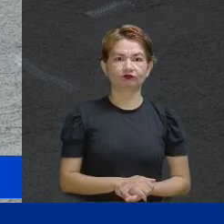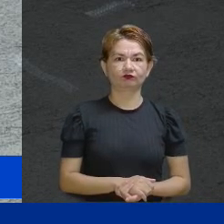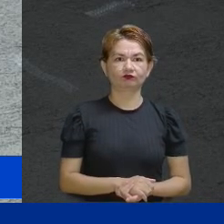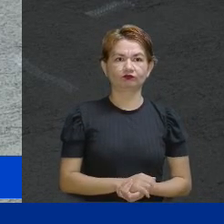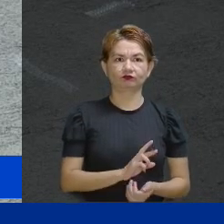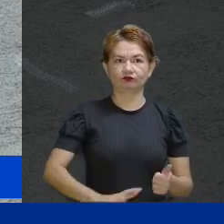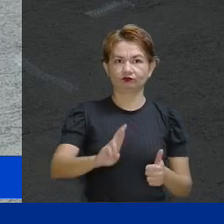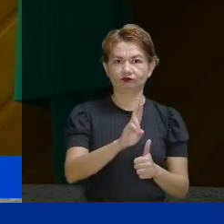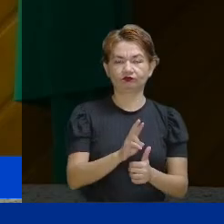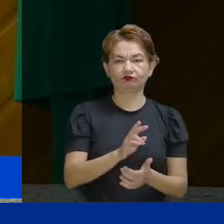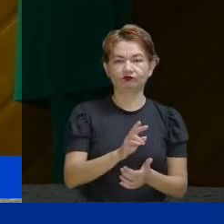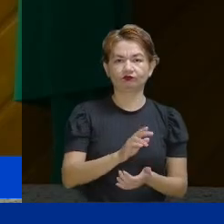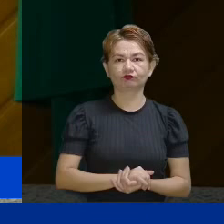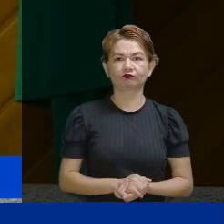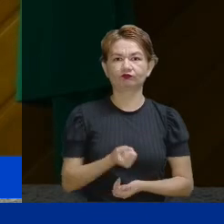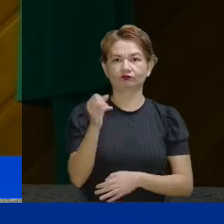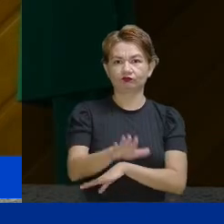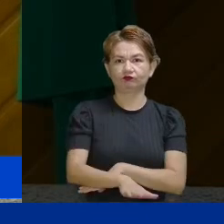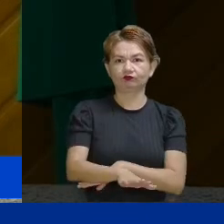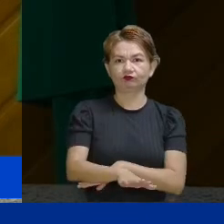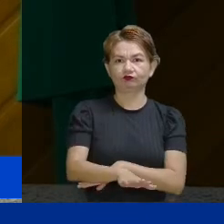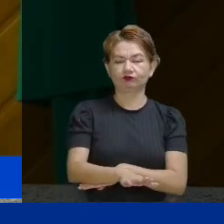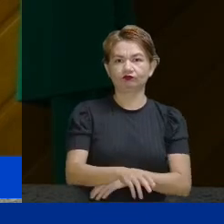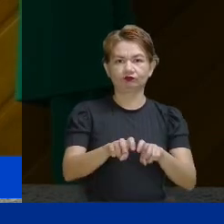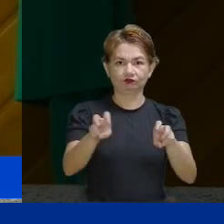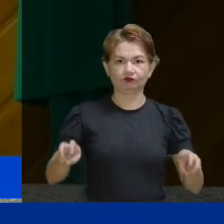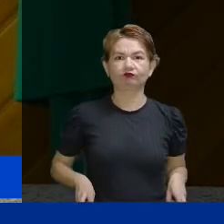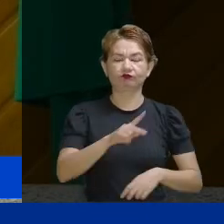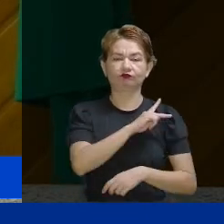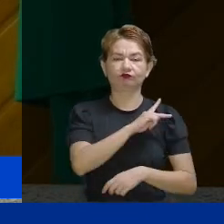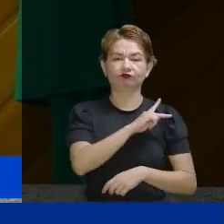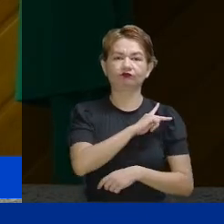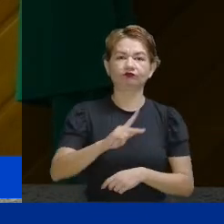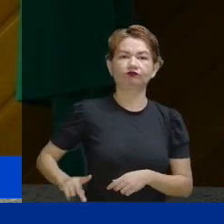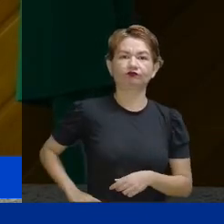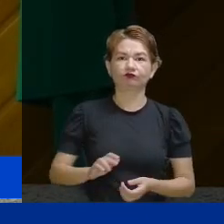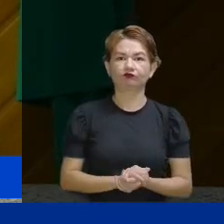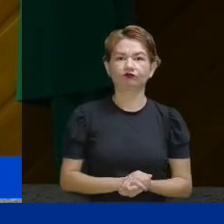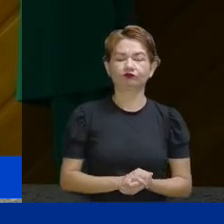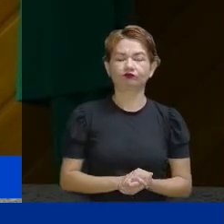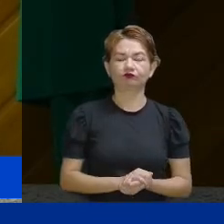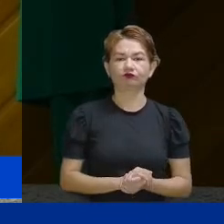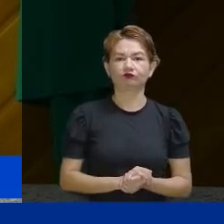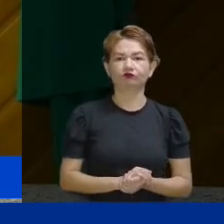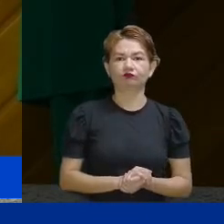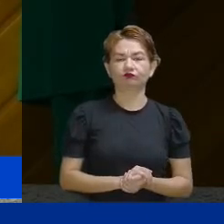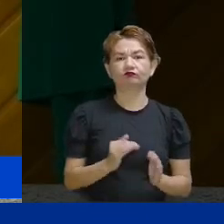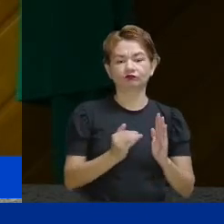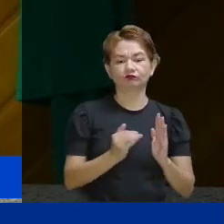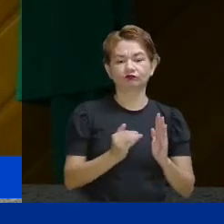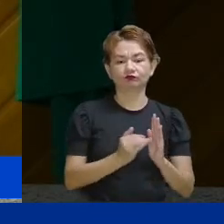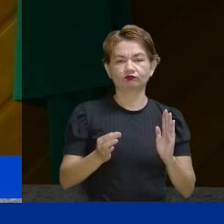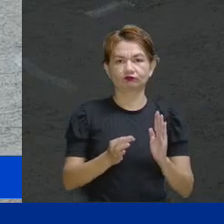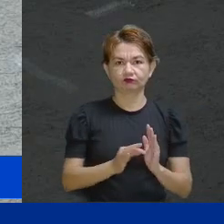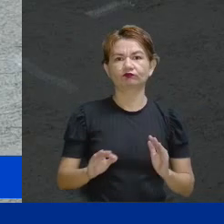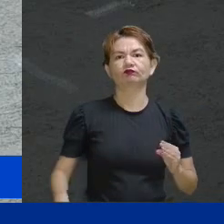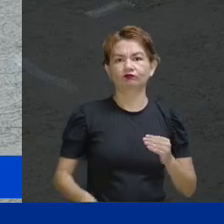Procuradoria? Não. Boa tarde, senhores julgadores, senhor presidente. Excelências do Ministério Público, reitero os termos do